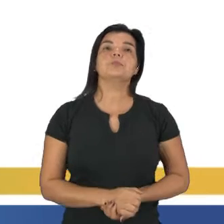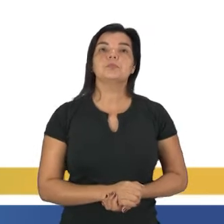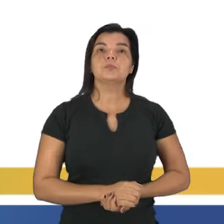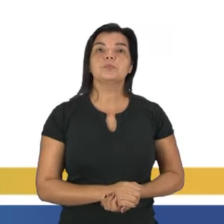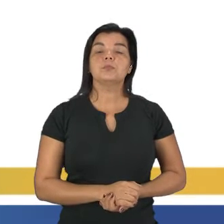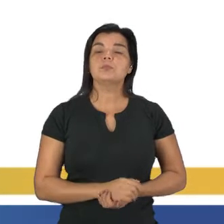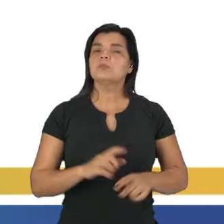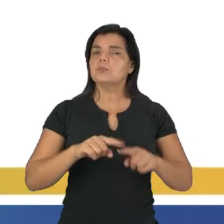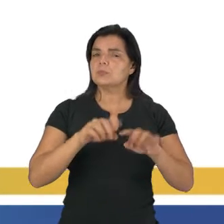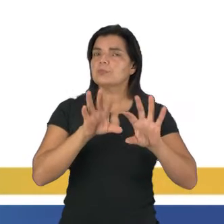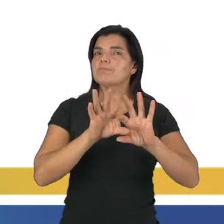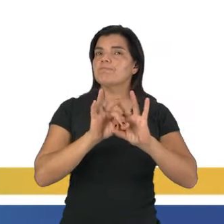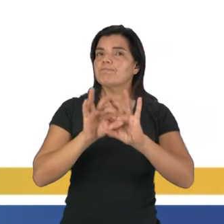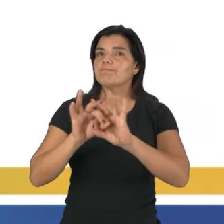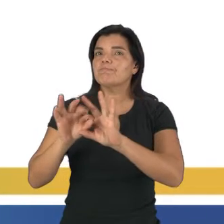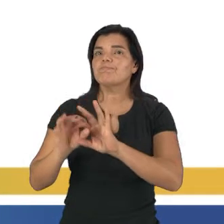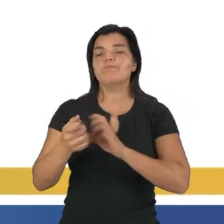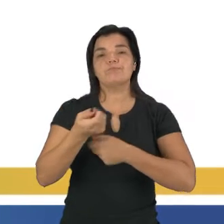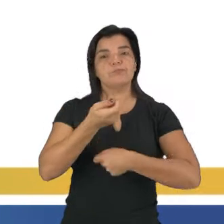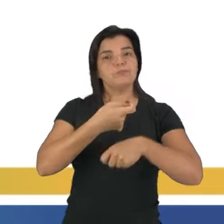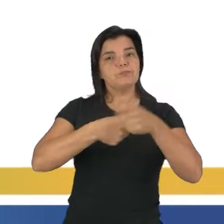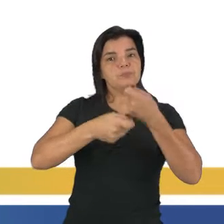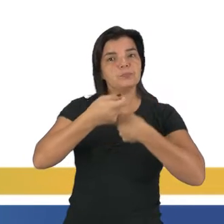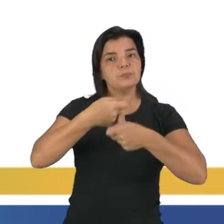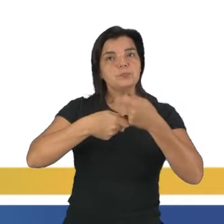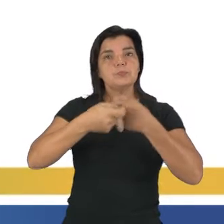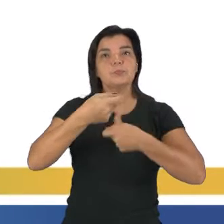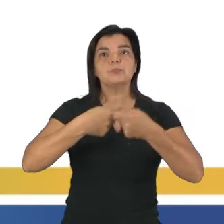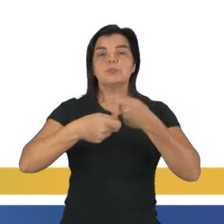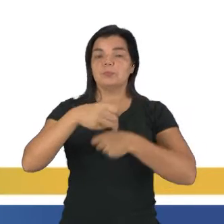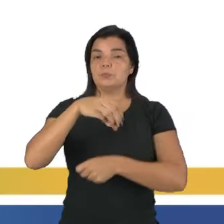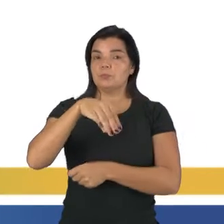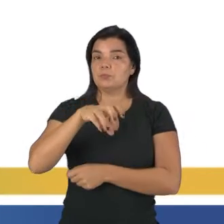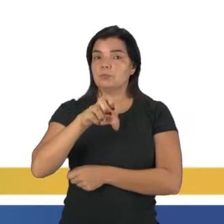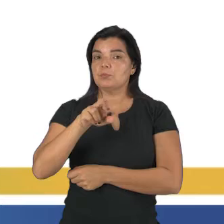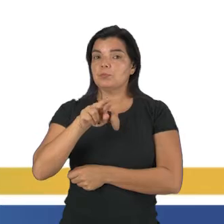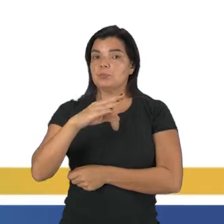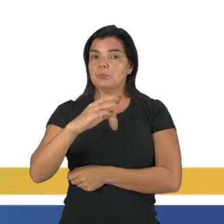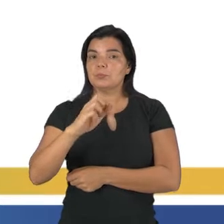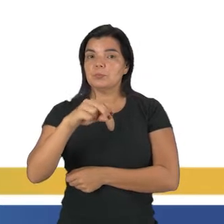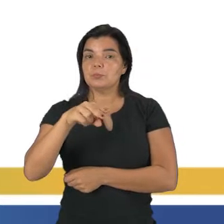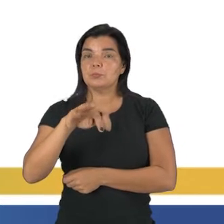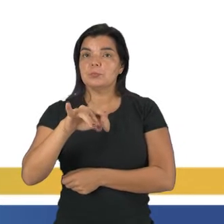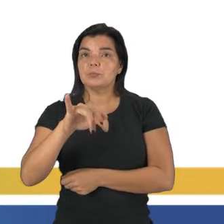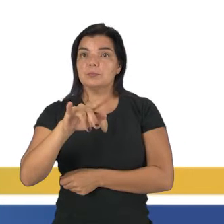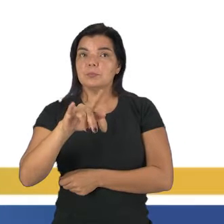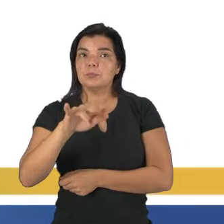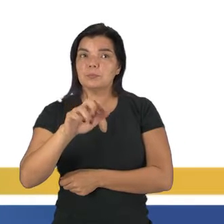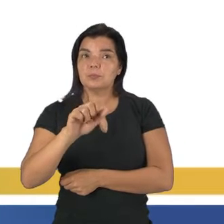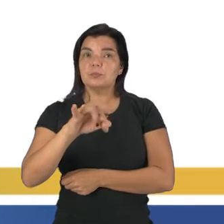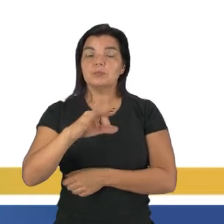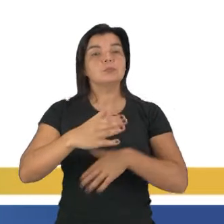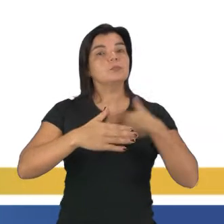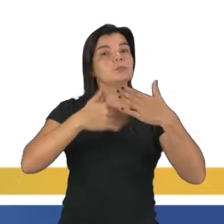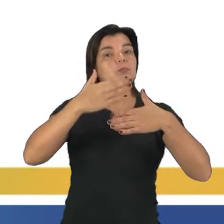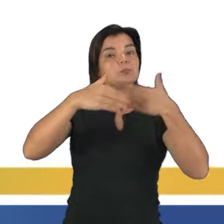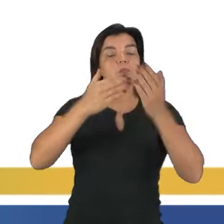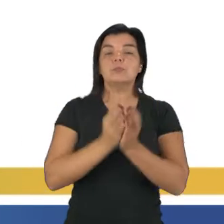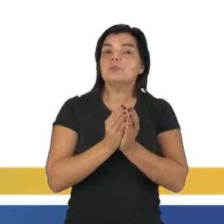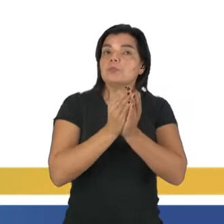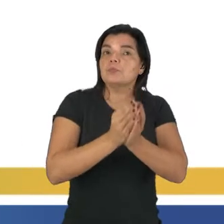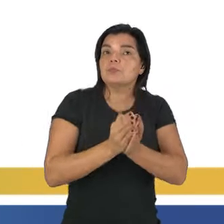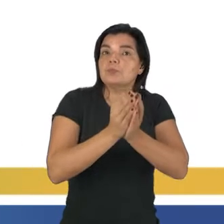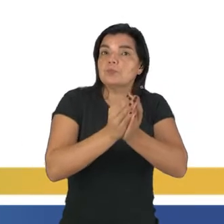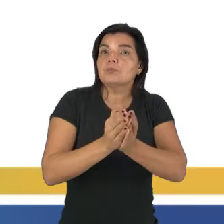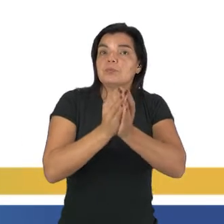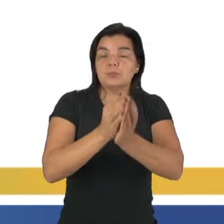aqui, motivados pelo contexto da economia mercantilista e o desenvolvimento das grandes